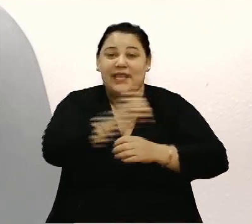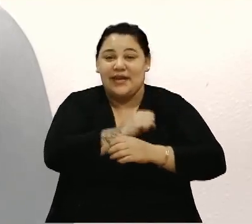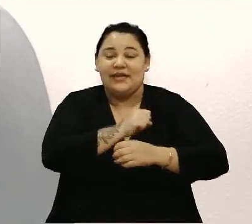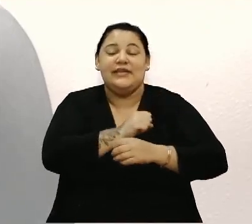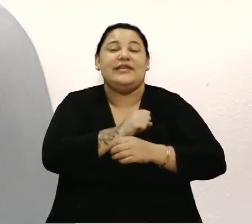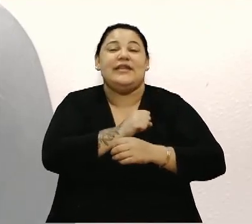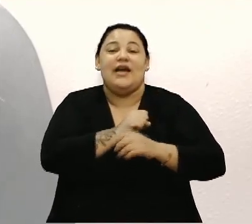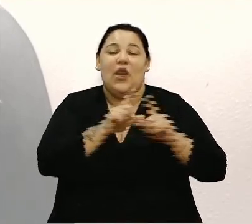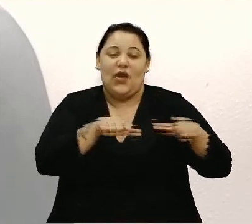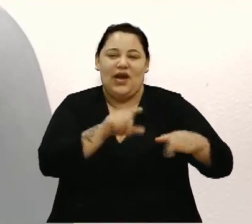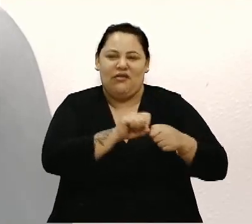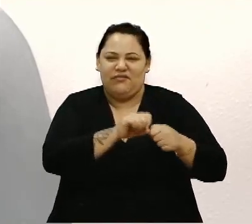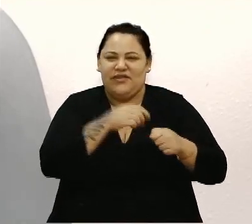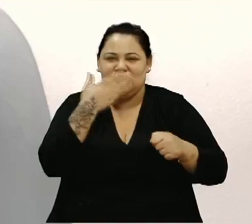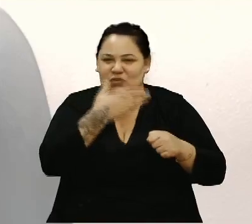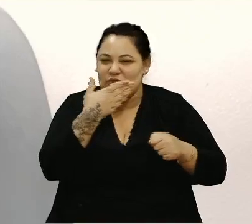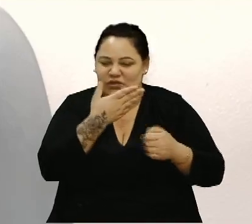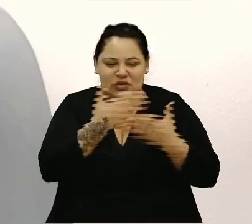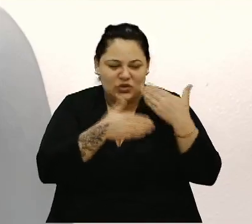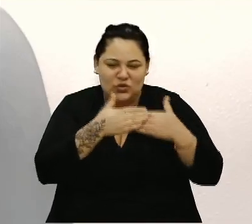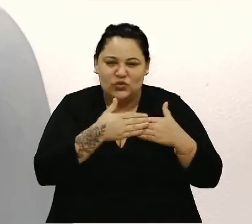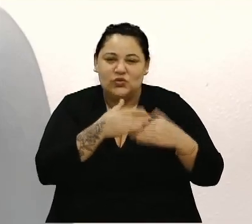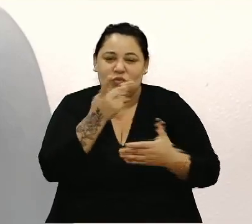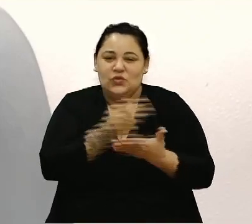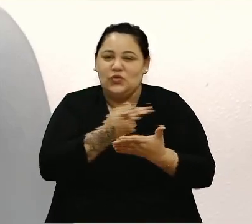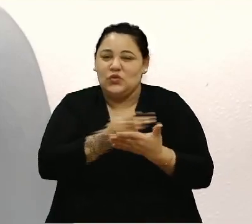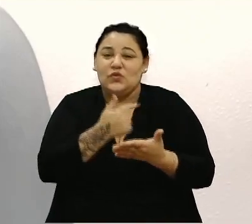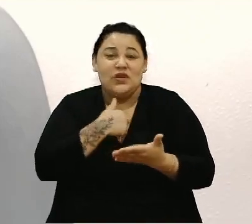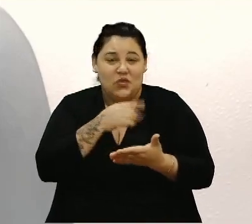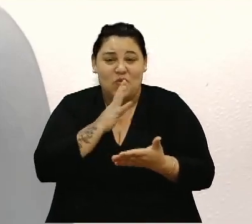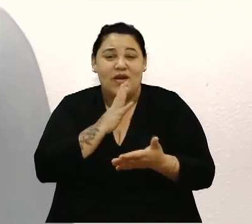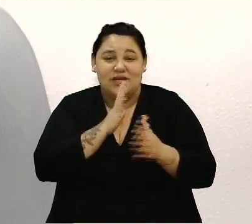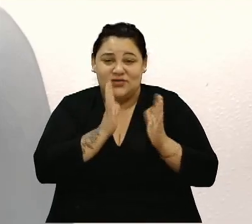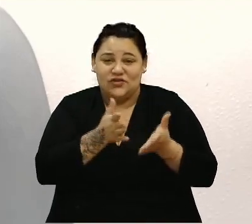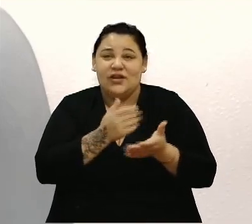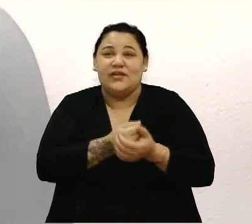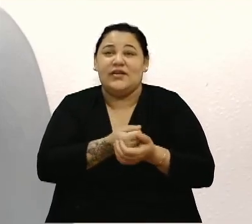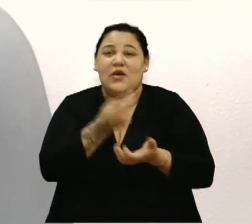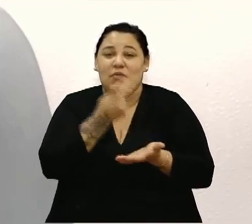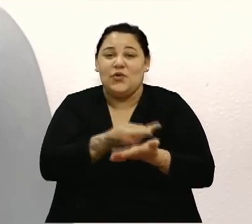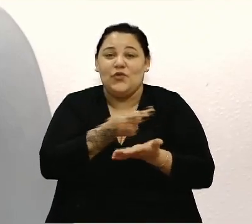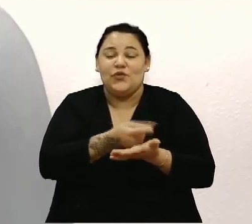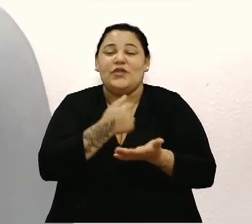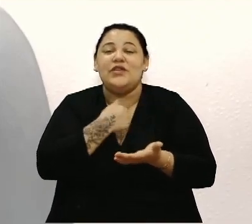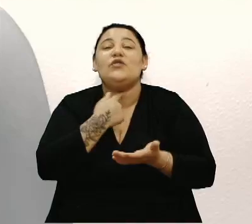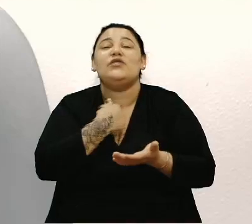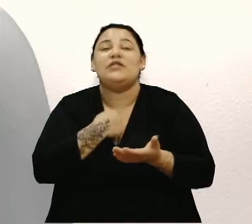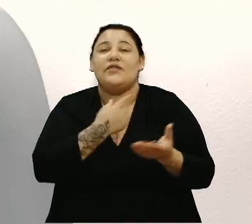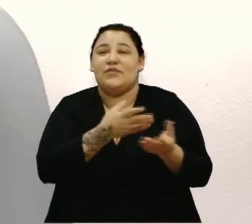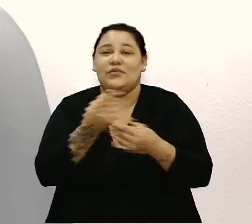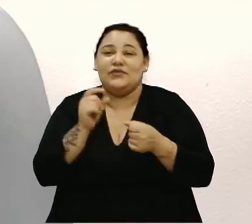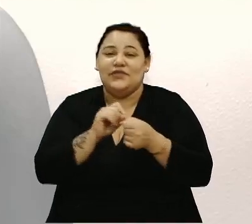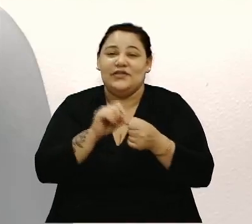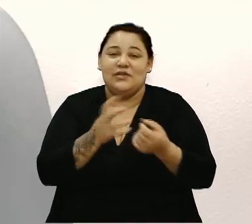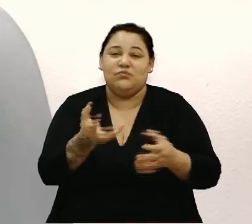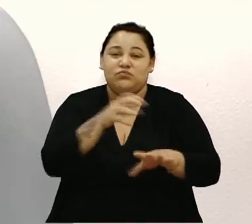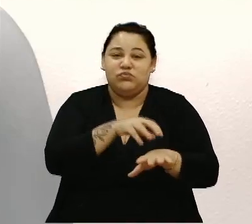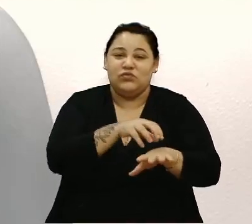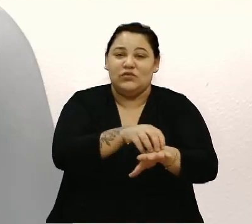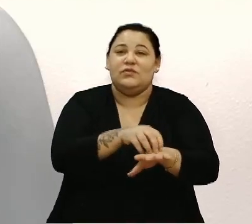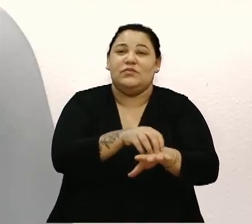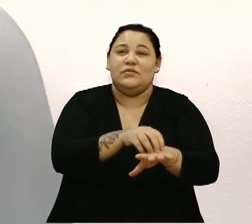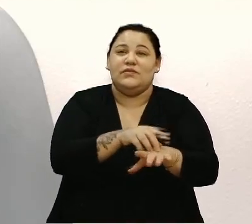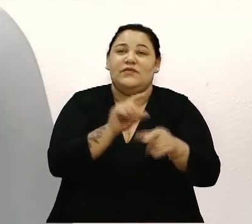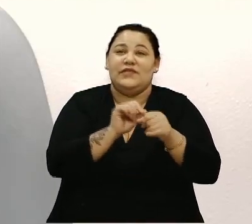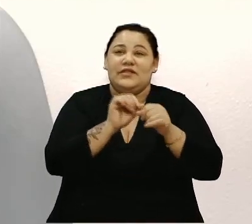enfim. Todos os produtos deles praticamente eu conheço e era um produto que eu adorava ir lá fazer os carregamentos. Também faziam